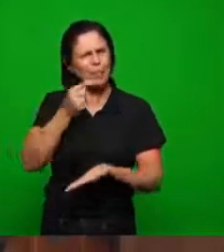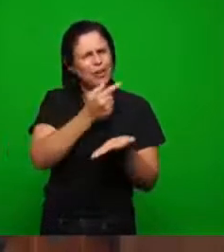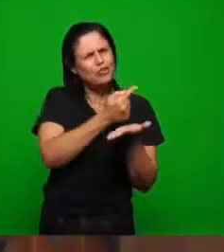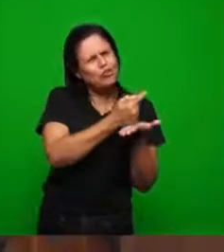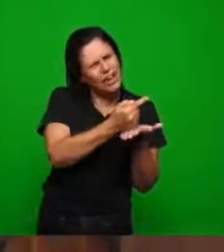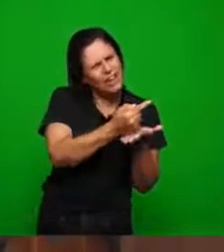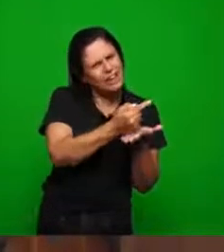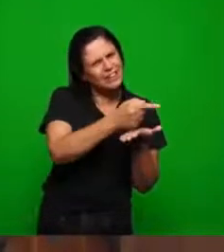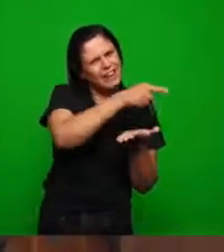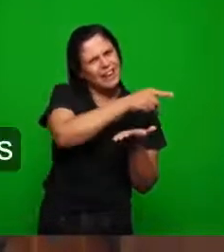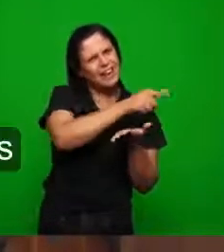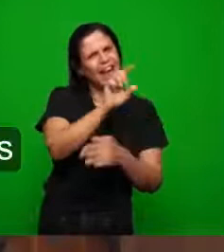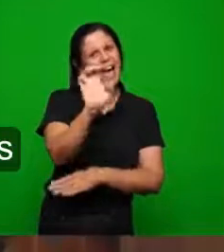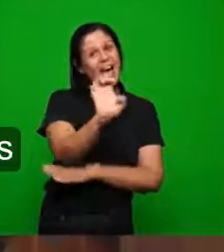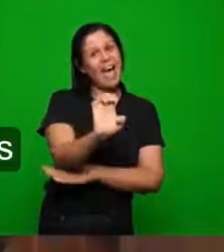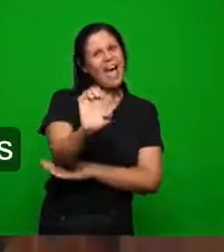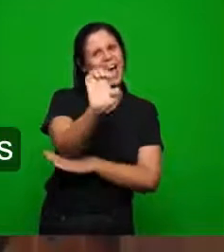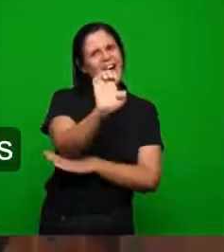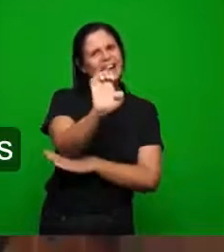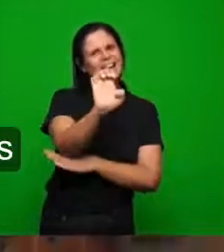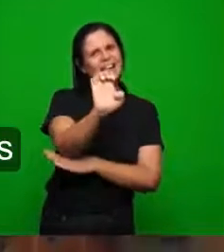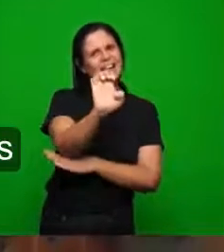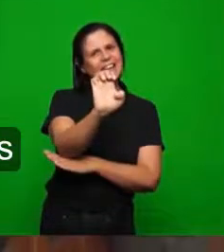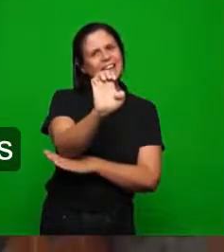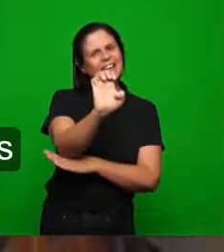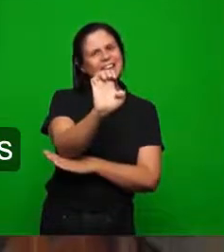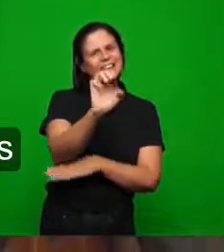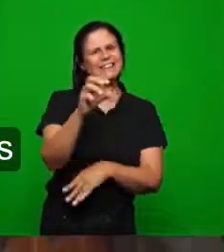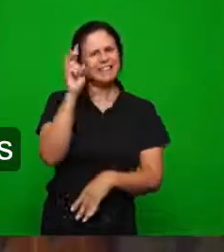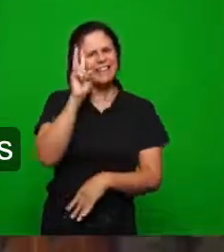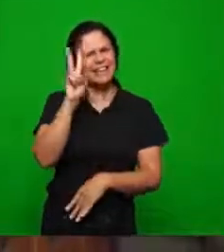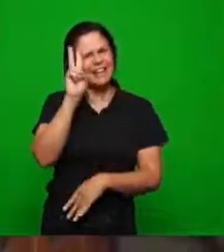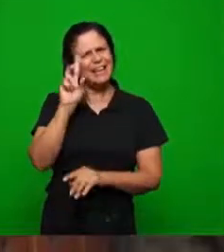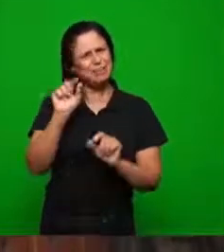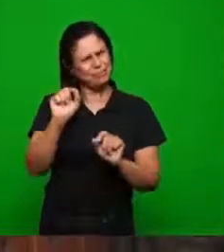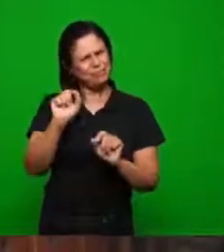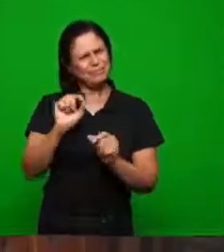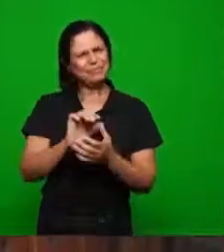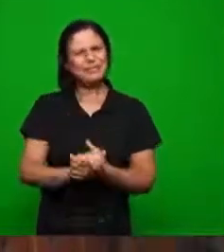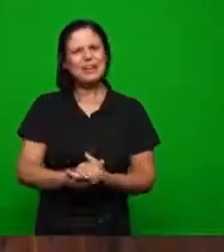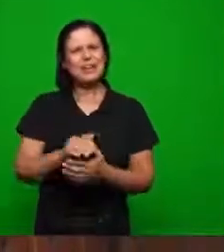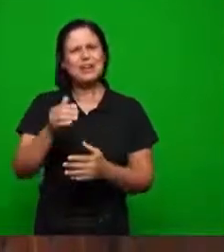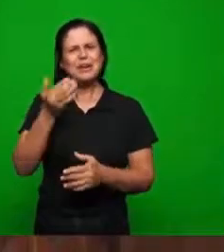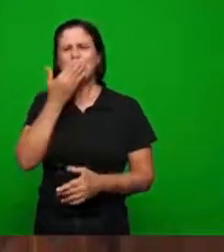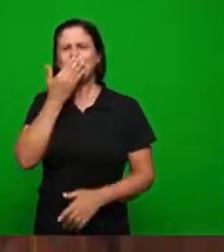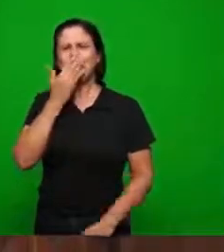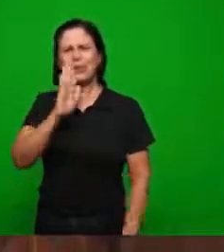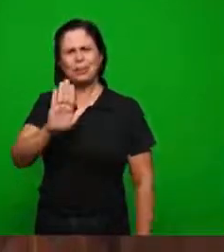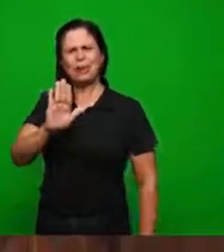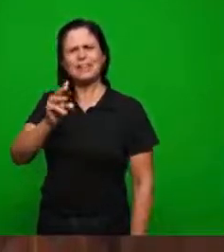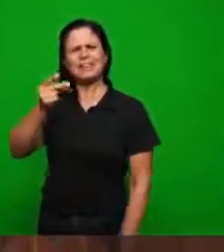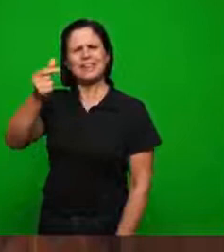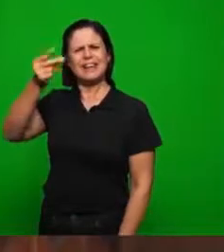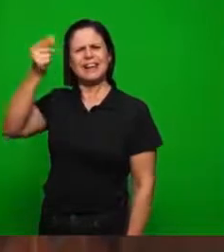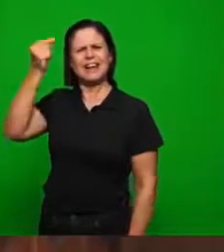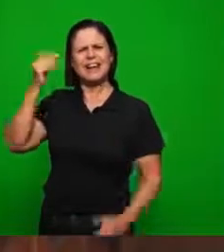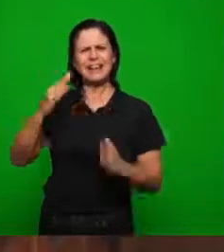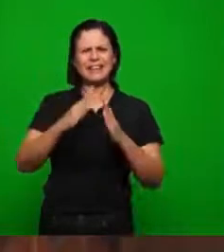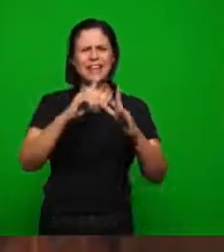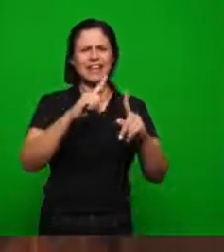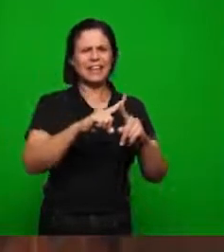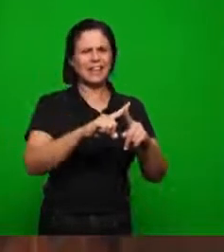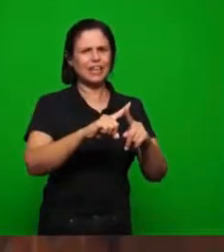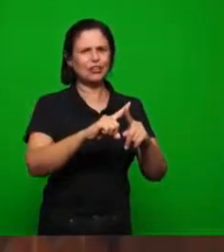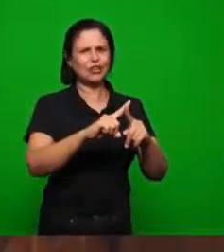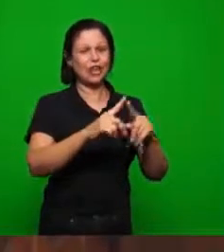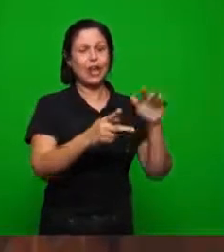É, lá no Éden. No Éden. É, veio uma espada. E o que é notável é que essa promessa é feita ainda na igreja de Pérgamo.